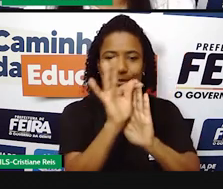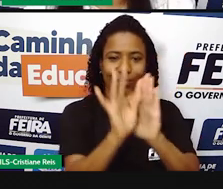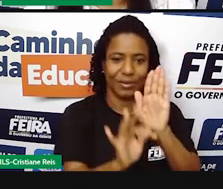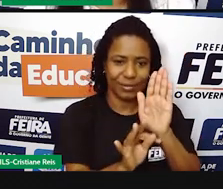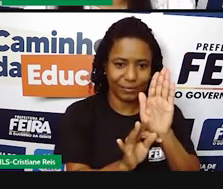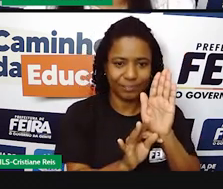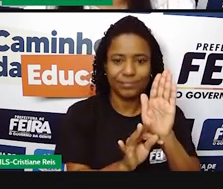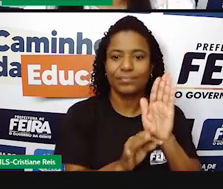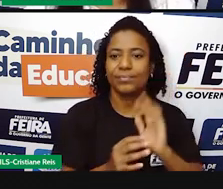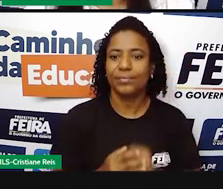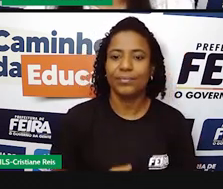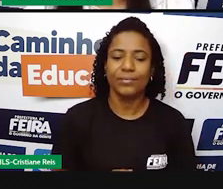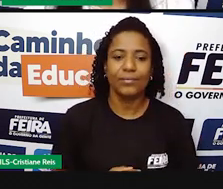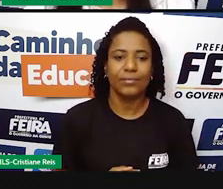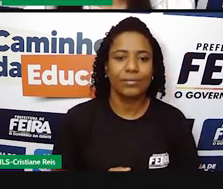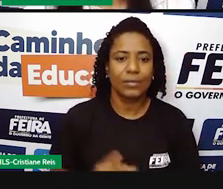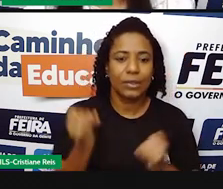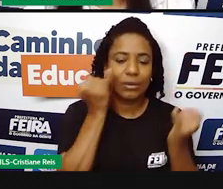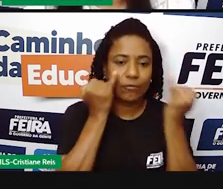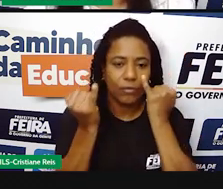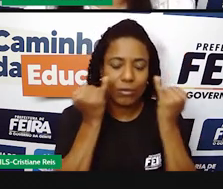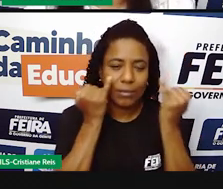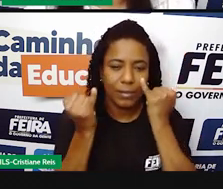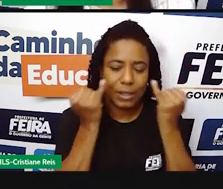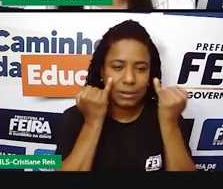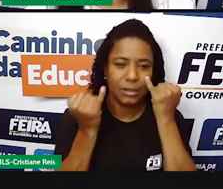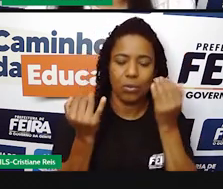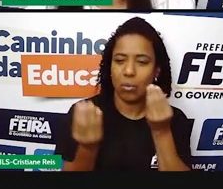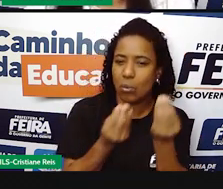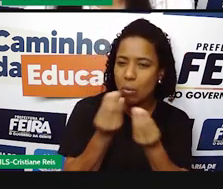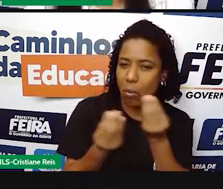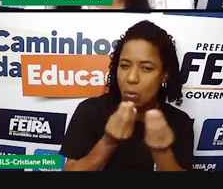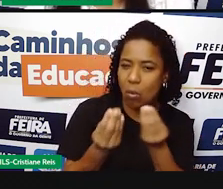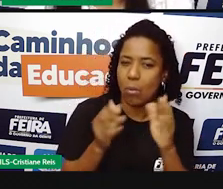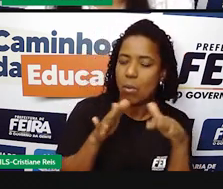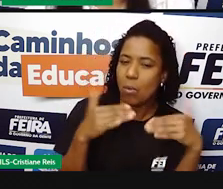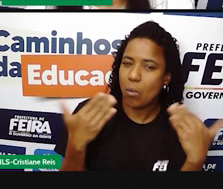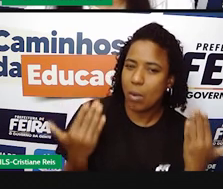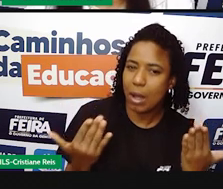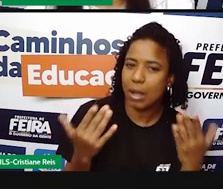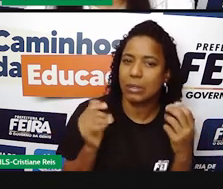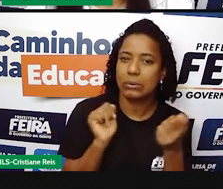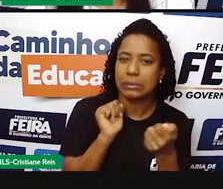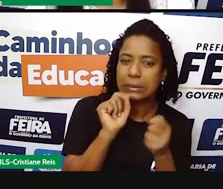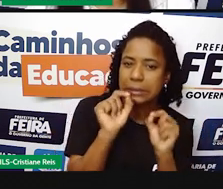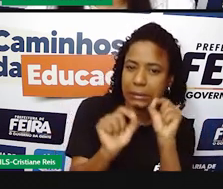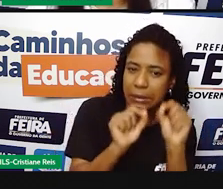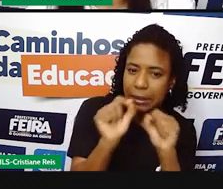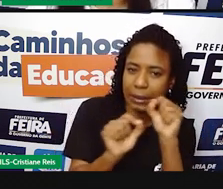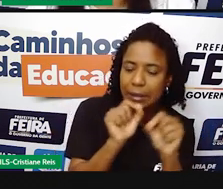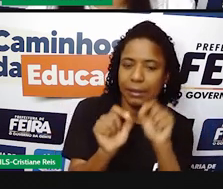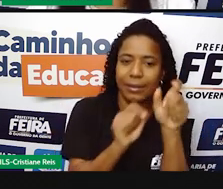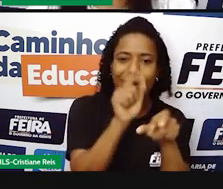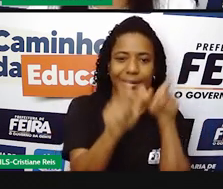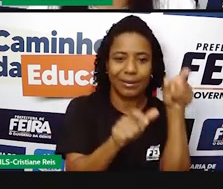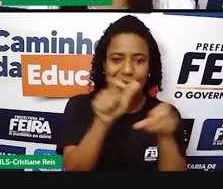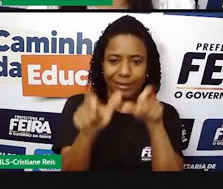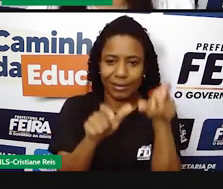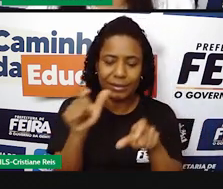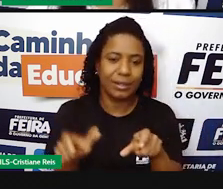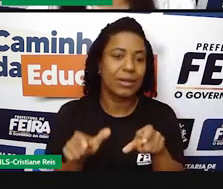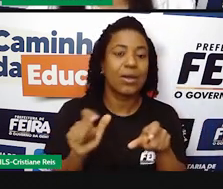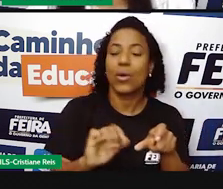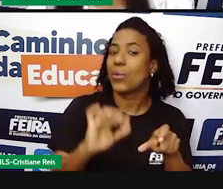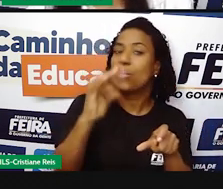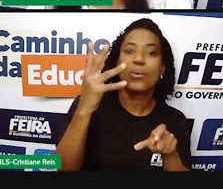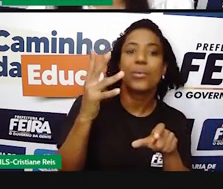a gente vai encontrar informações de como, quando, com quem, né? Vai ter informações ali onde